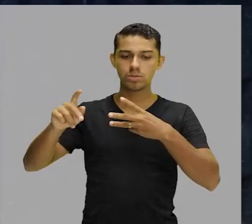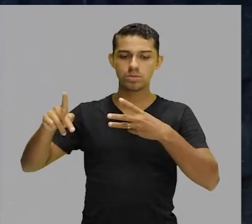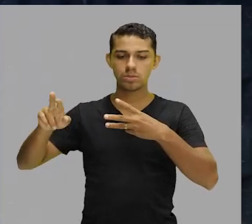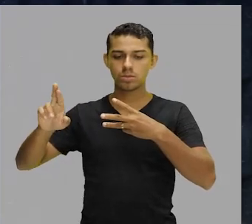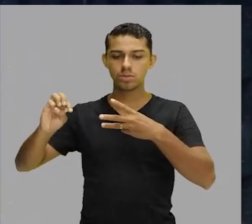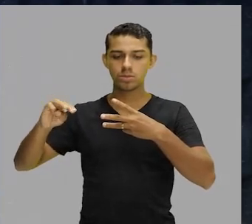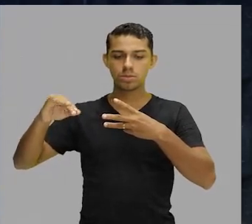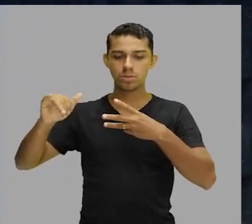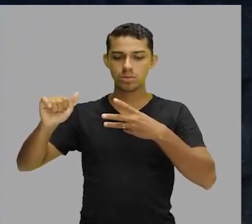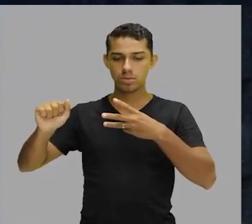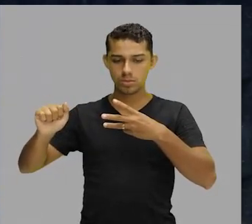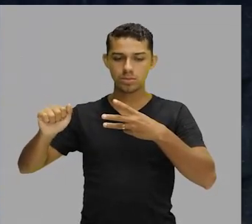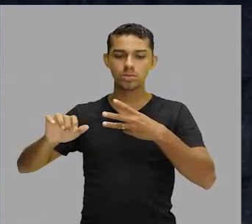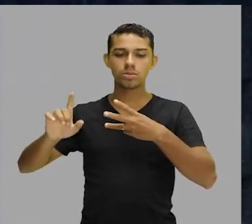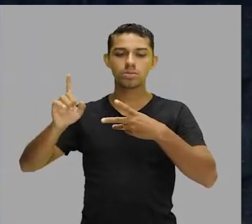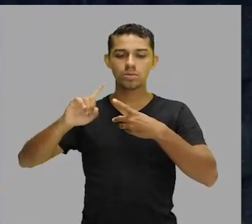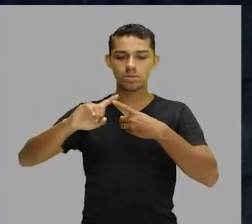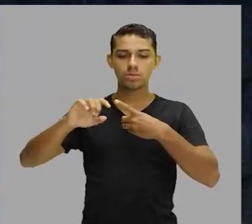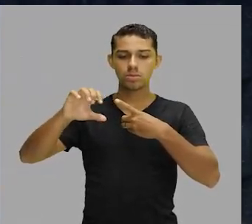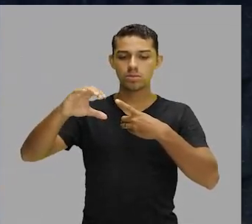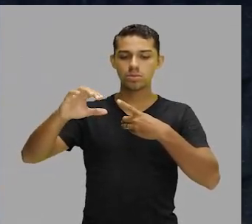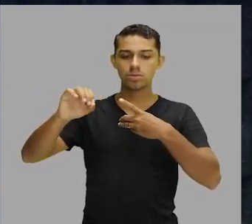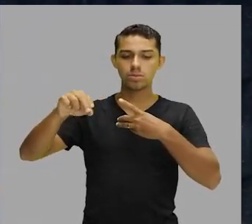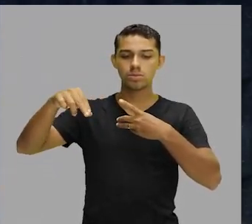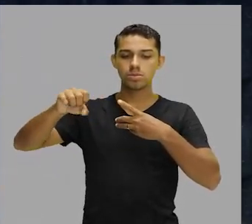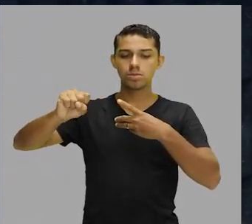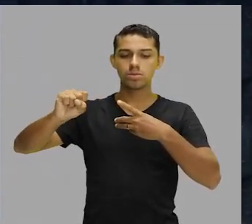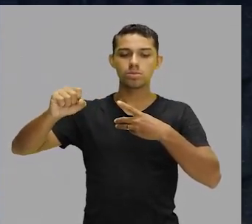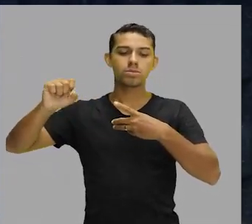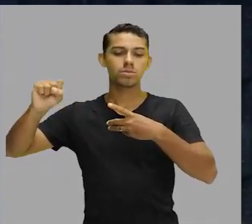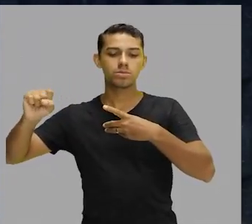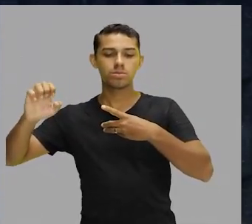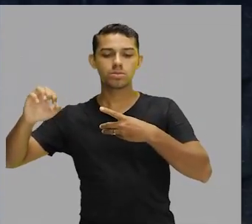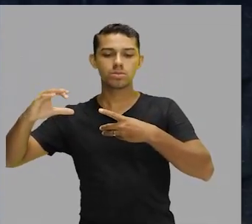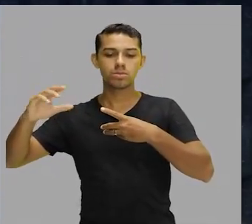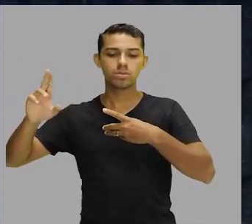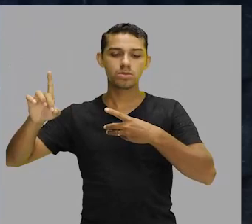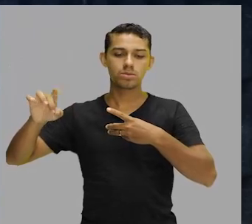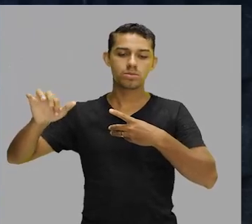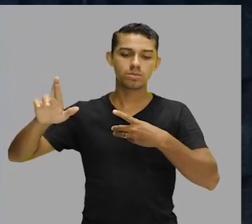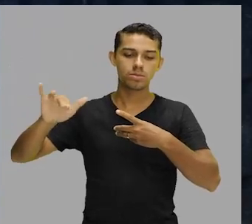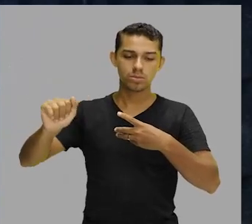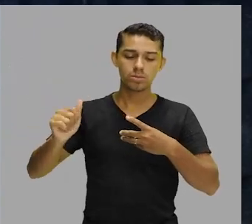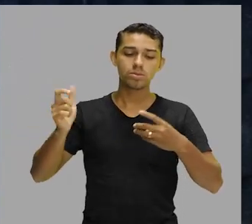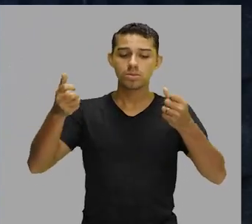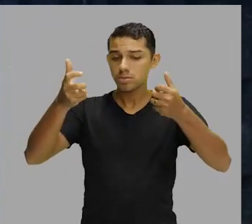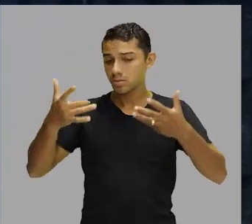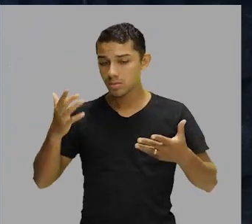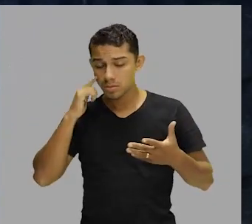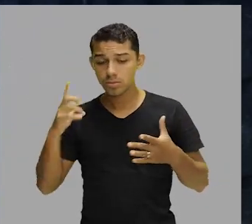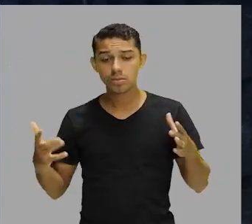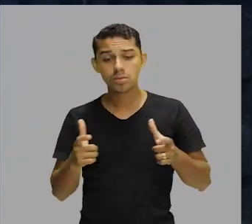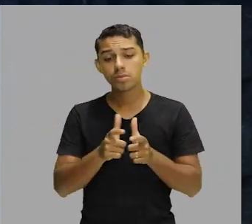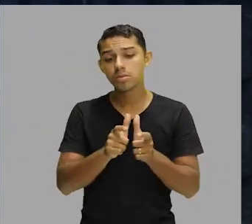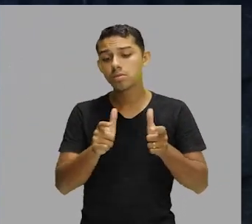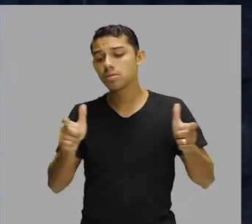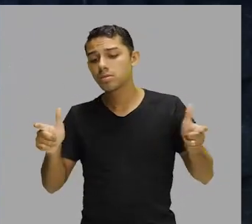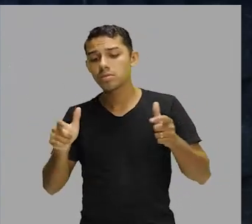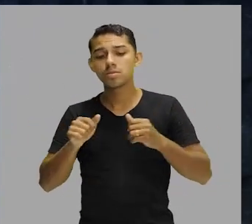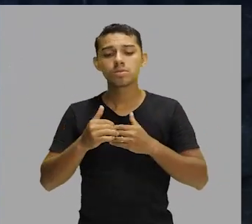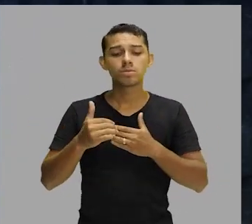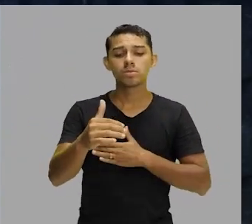no segundo nível trófico e essa outra no terceiro nível trófico. Lembrando que a espessura, na verdade, o tamanho